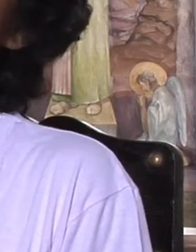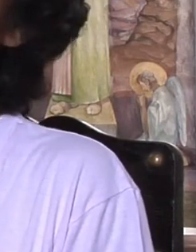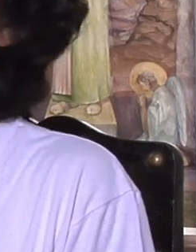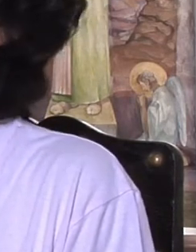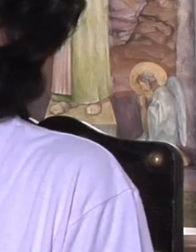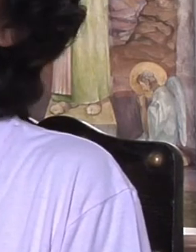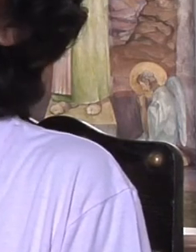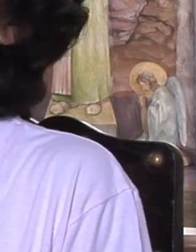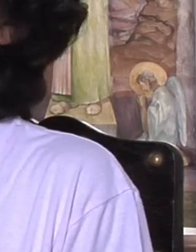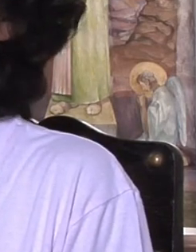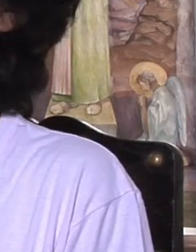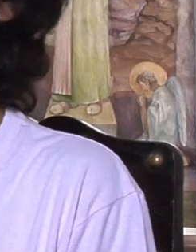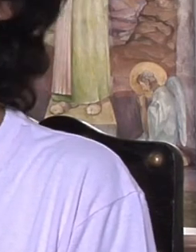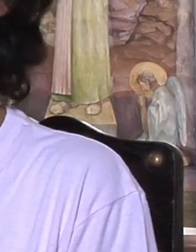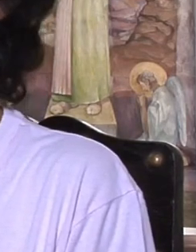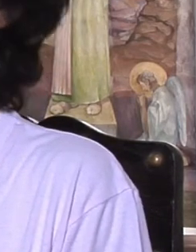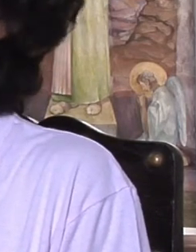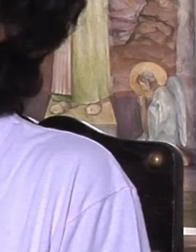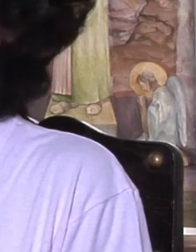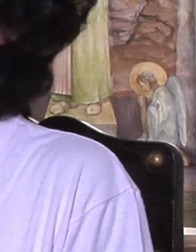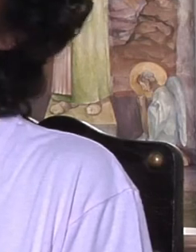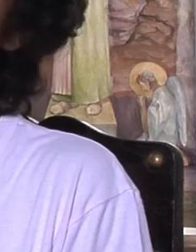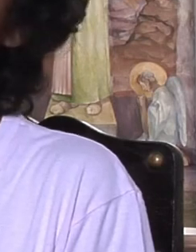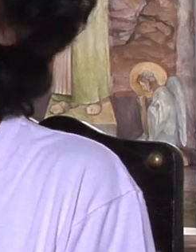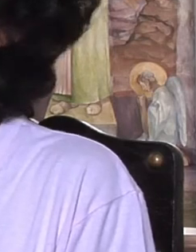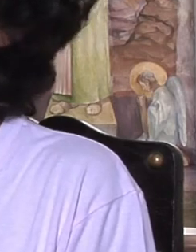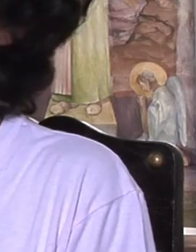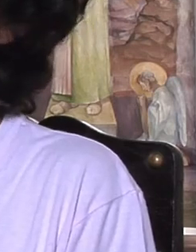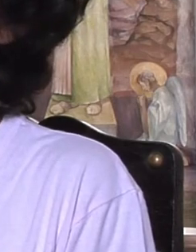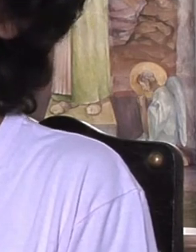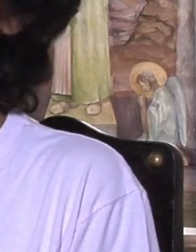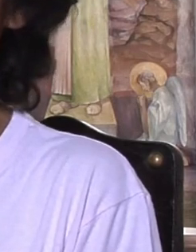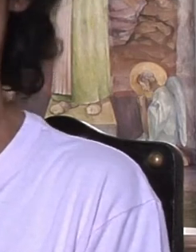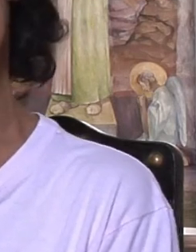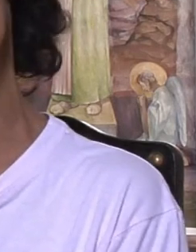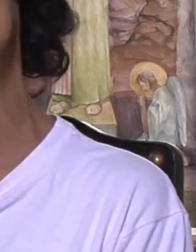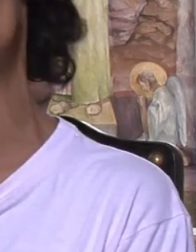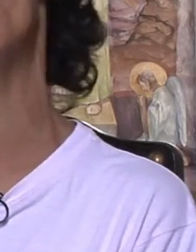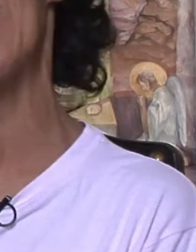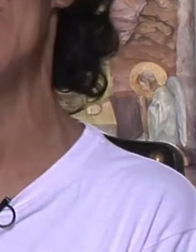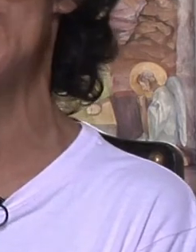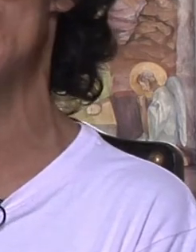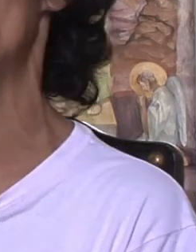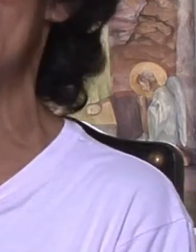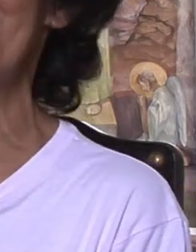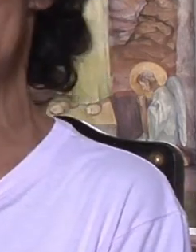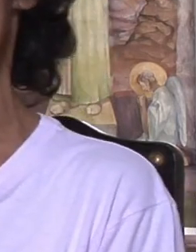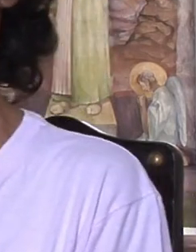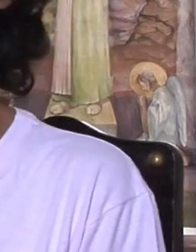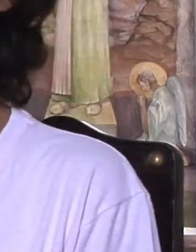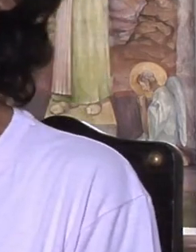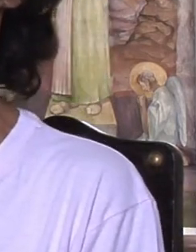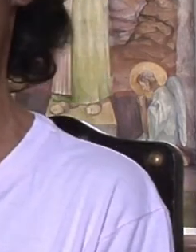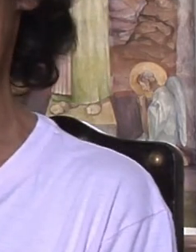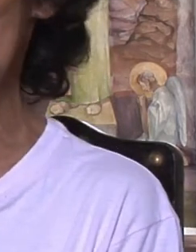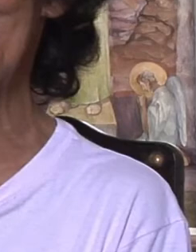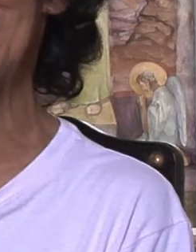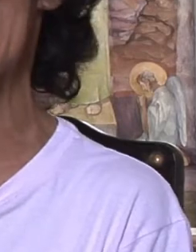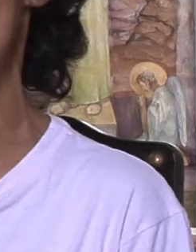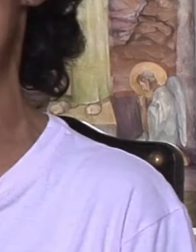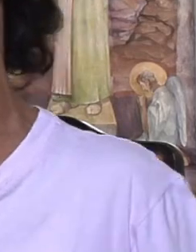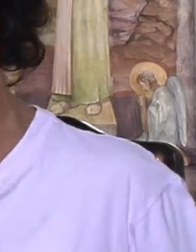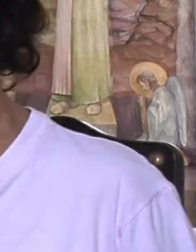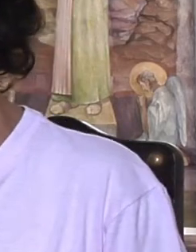mas muito importante e muito gratificante também. E que vai ficar na história da Vila Autódromo e da Capela São